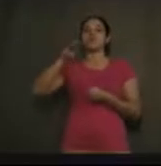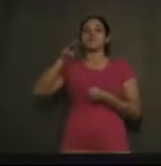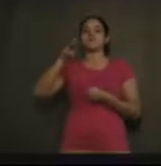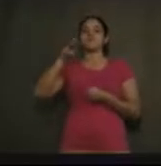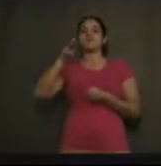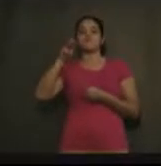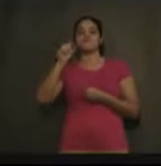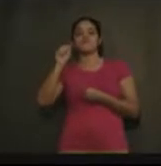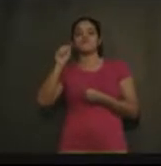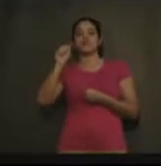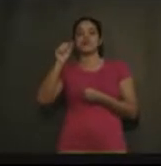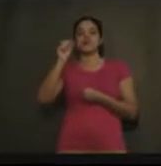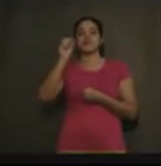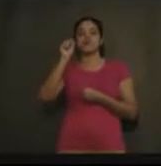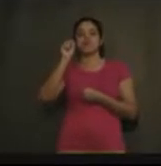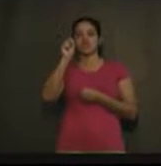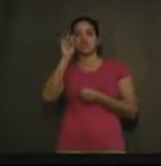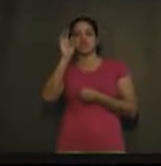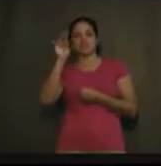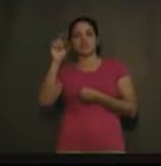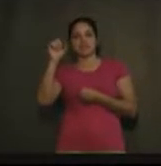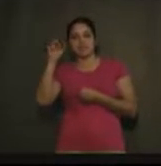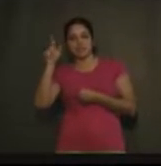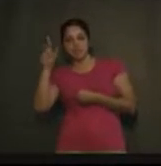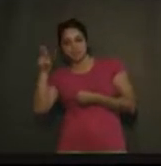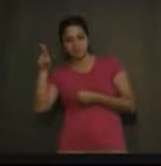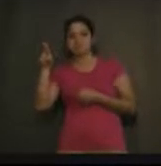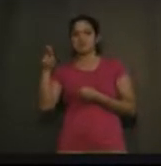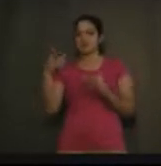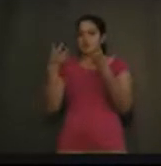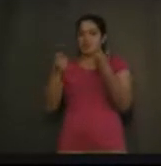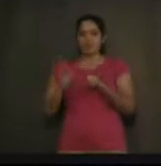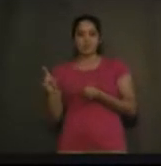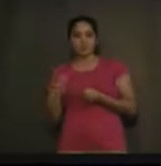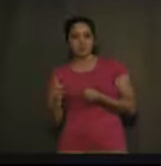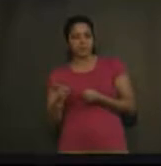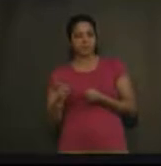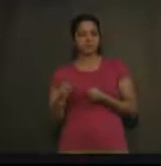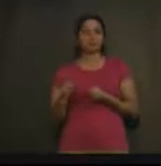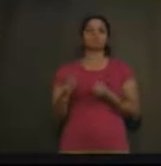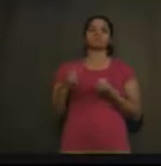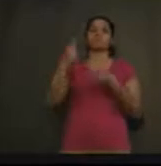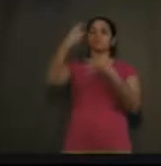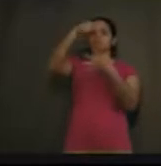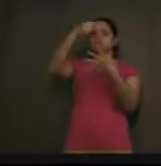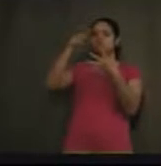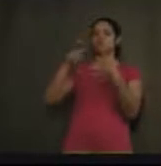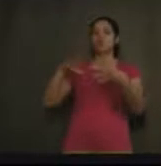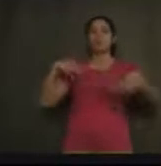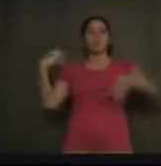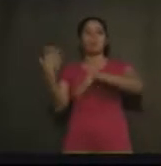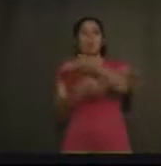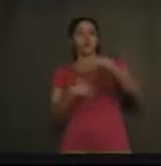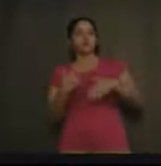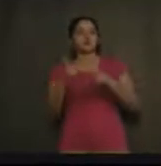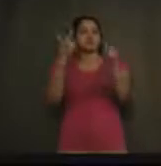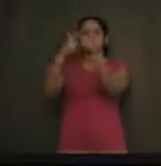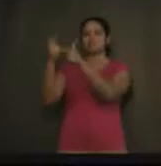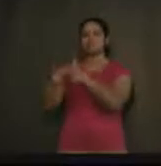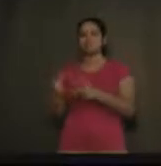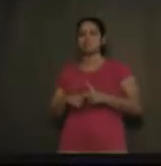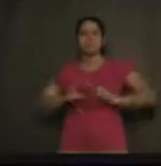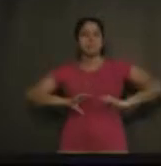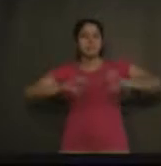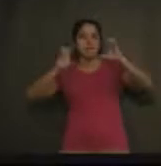nos países deles, e quem teve que aguentar o rojão foi Mittag-Leffler. Mas